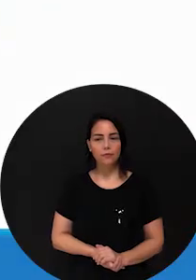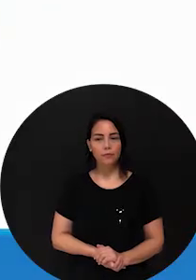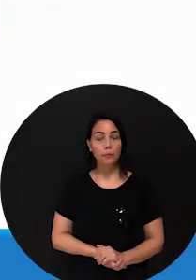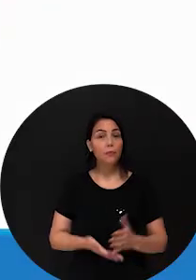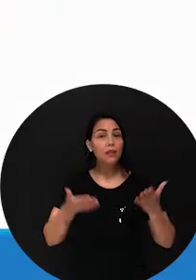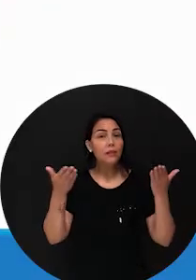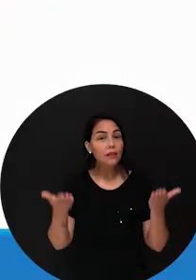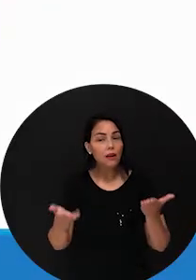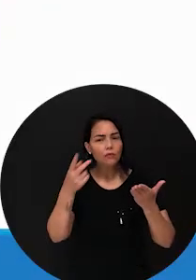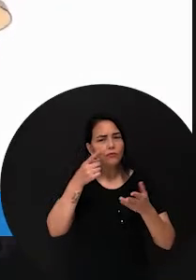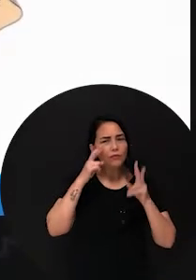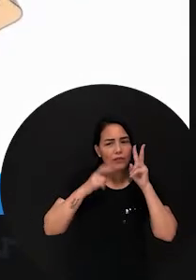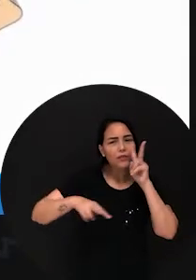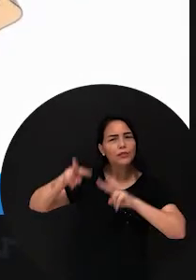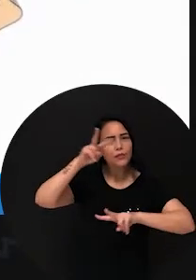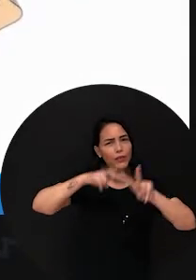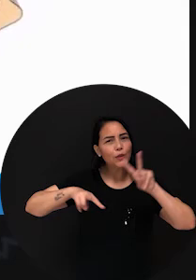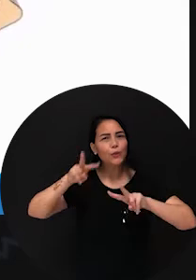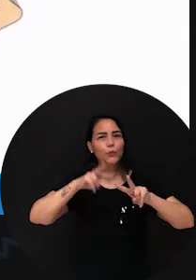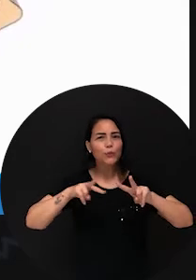Aí, ó, quase deu.